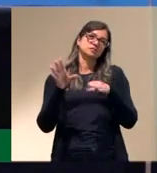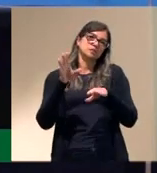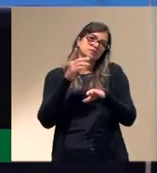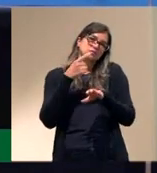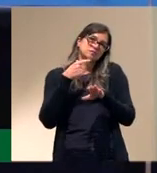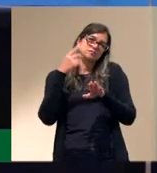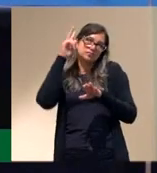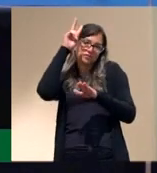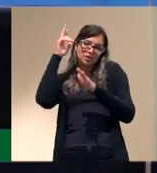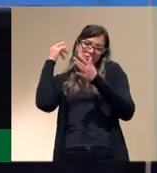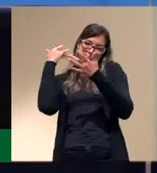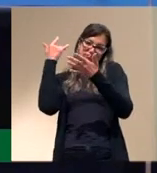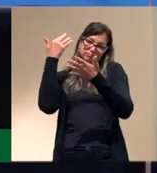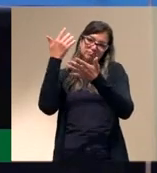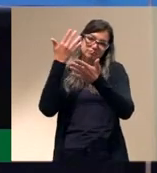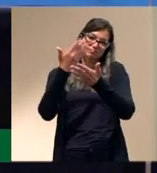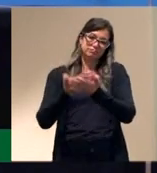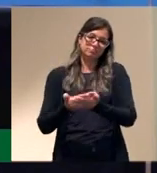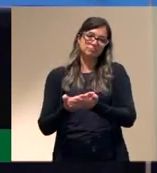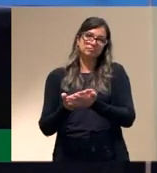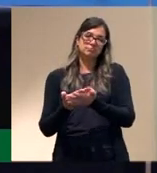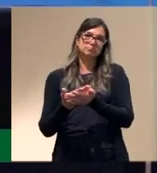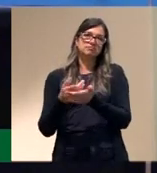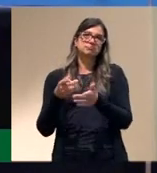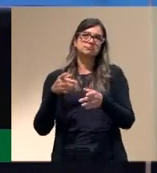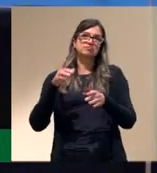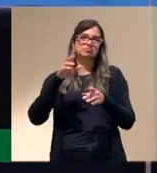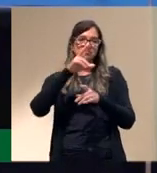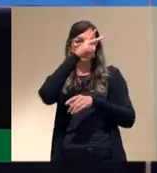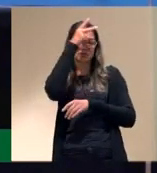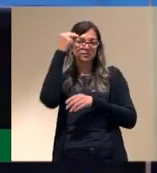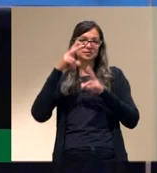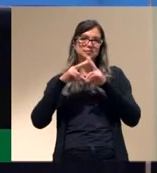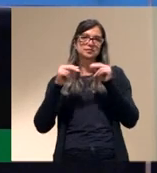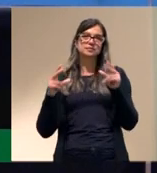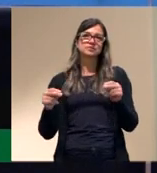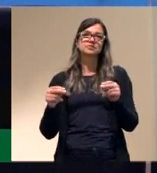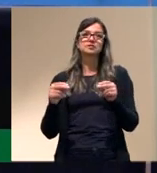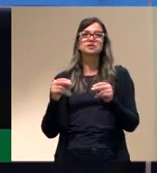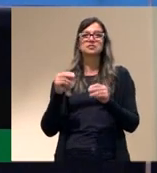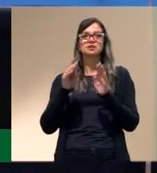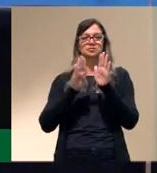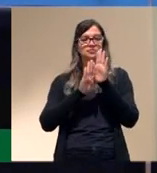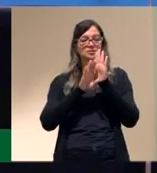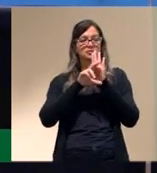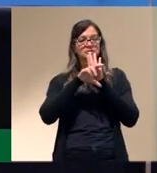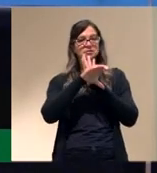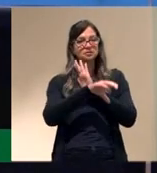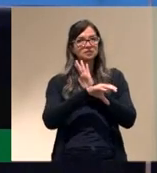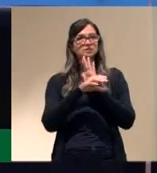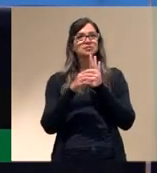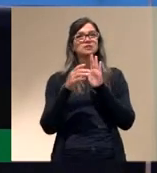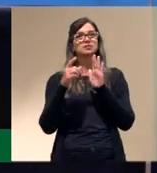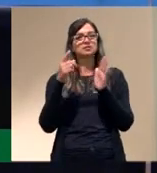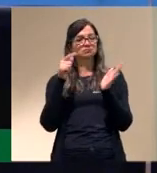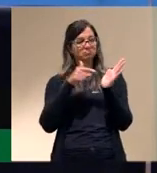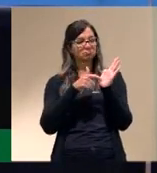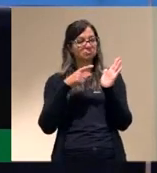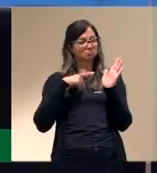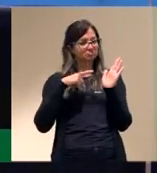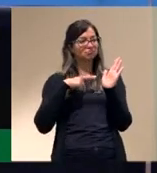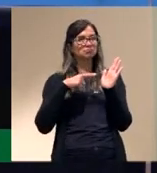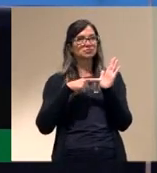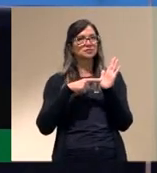histórico aqui da rede, e que a BNCC tenta afirmar, porém, na hora do